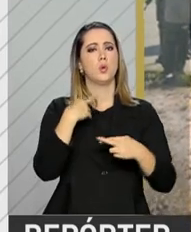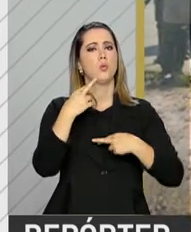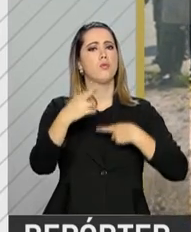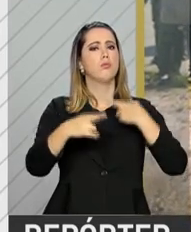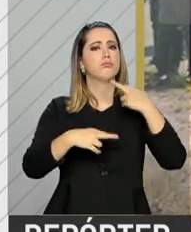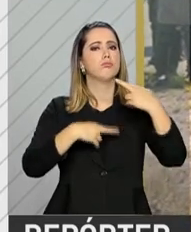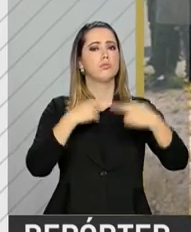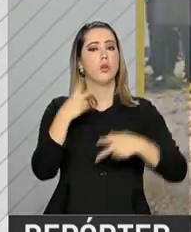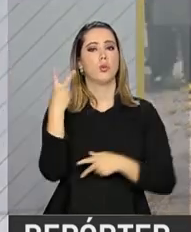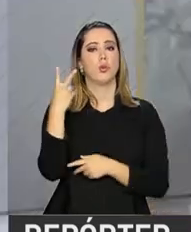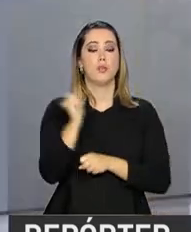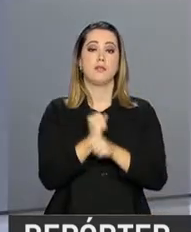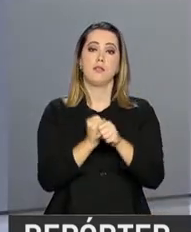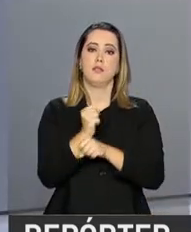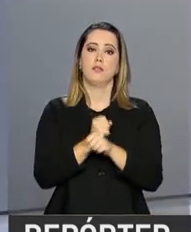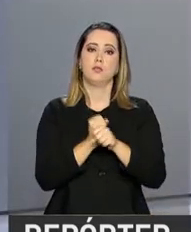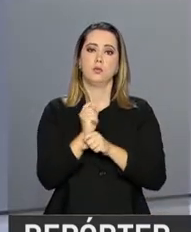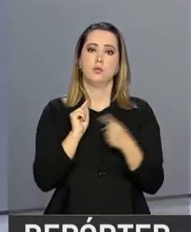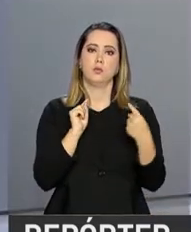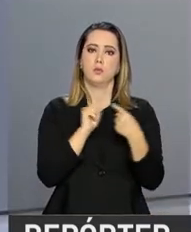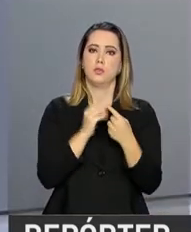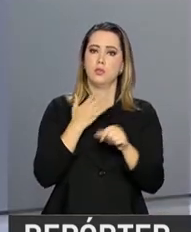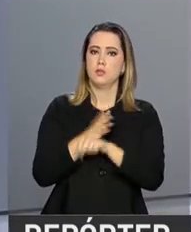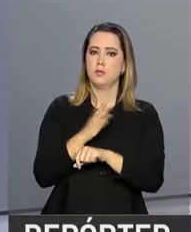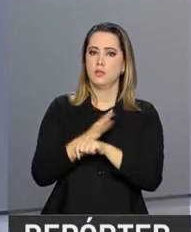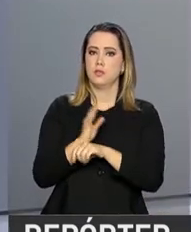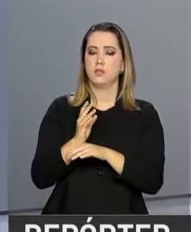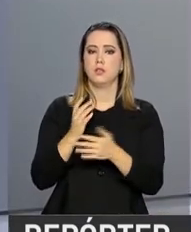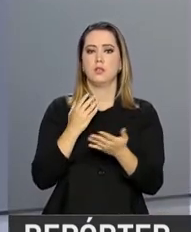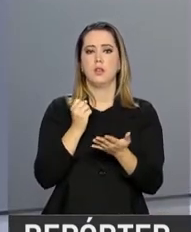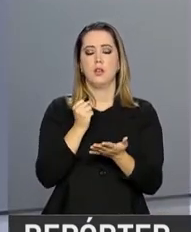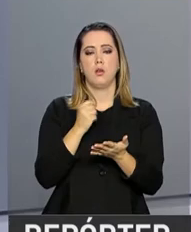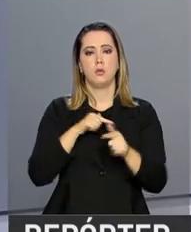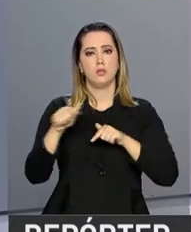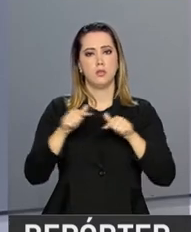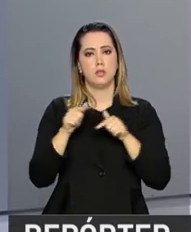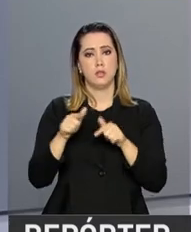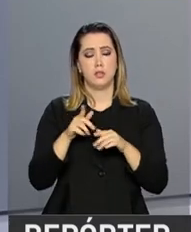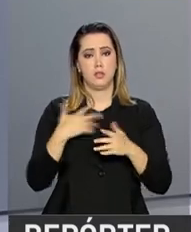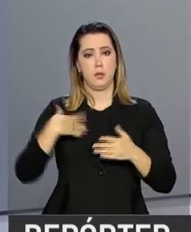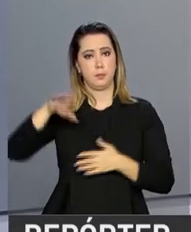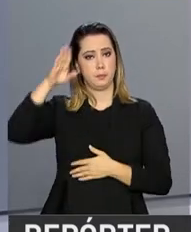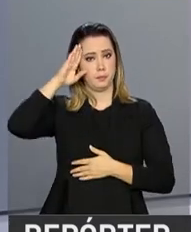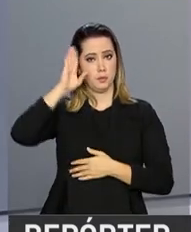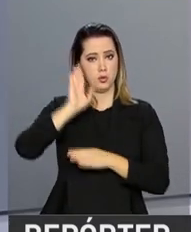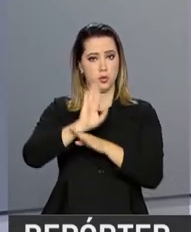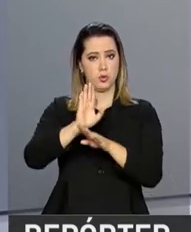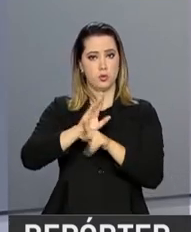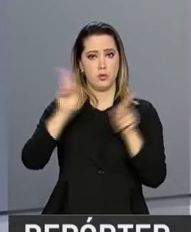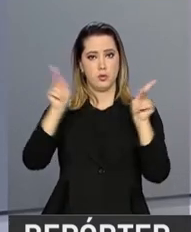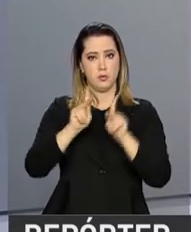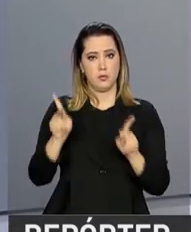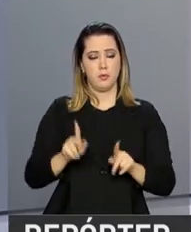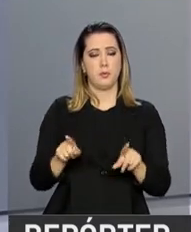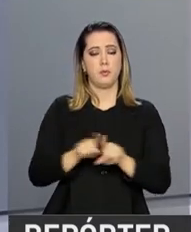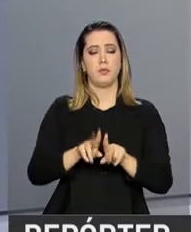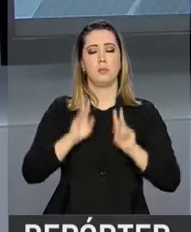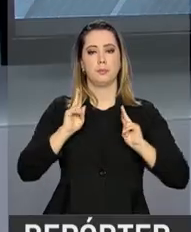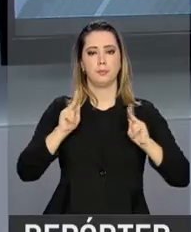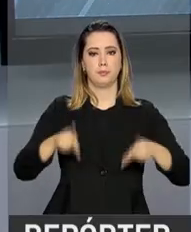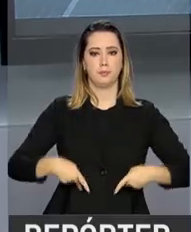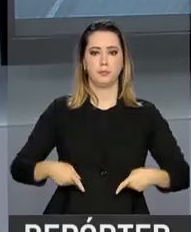de dois anos o objetivo é treinar o emprego das tropas em operações de apoio à paz e de ajuda humanitária